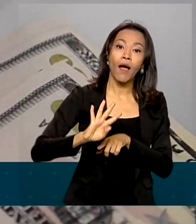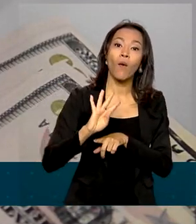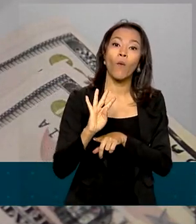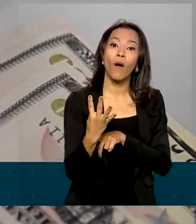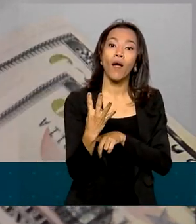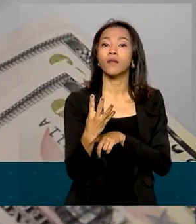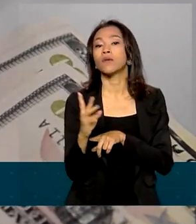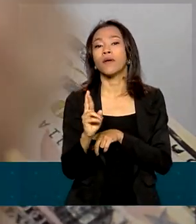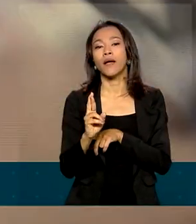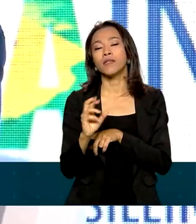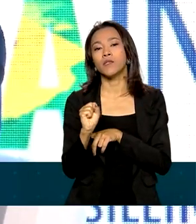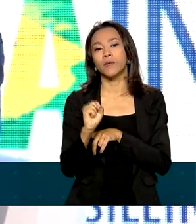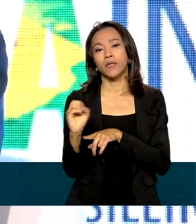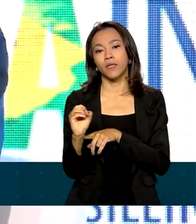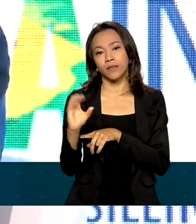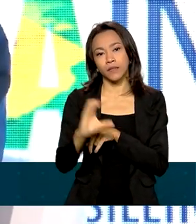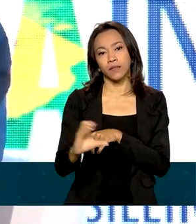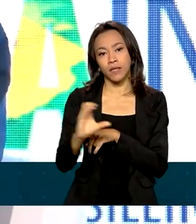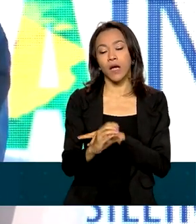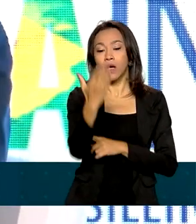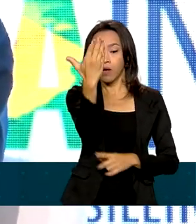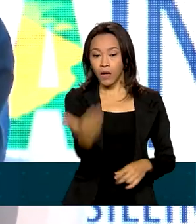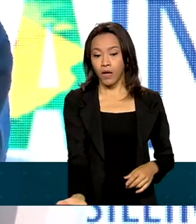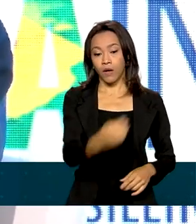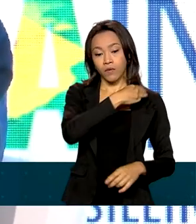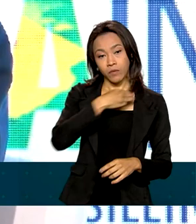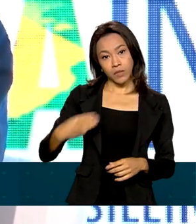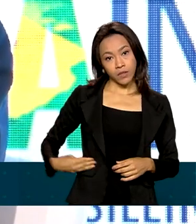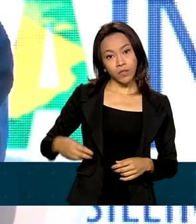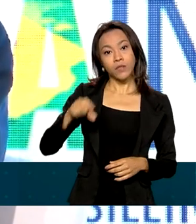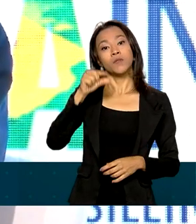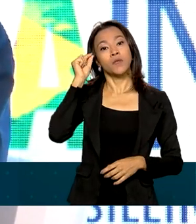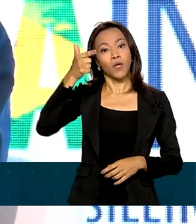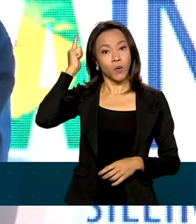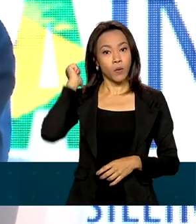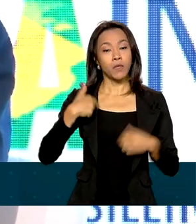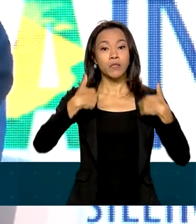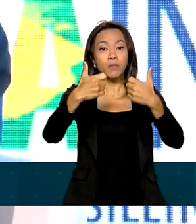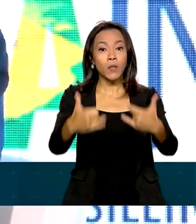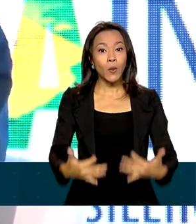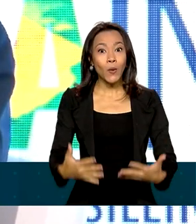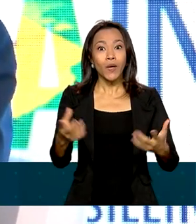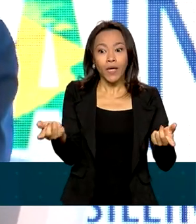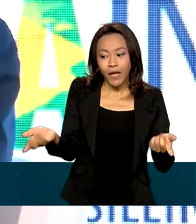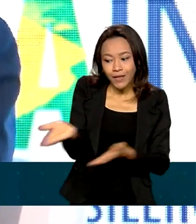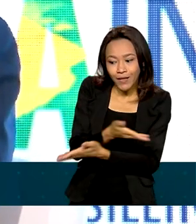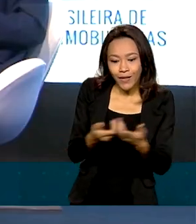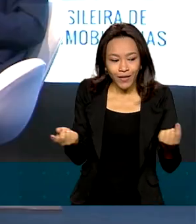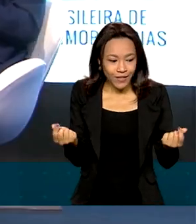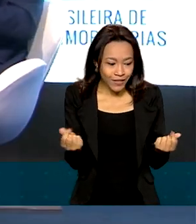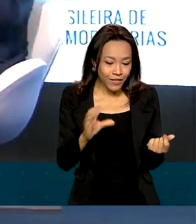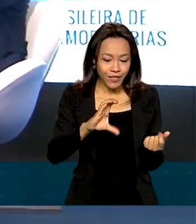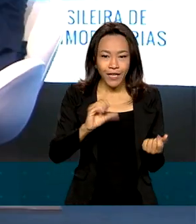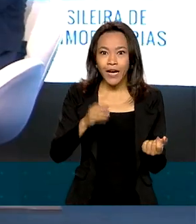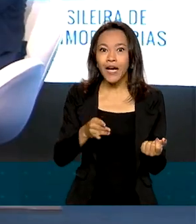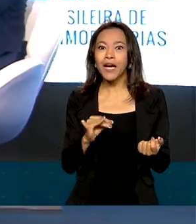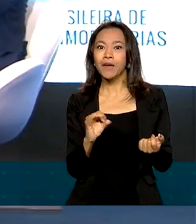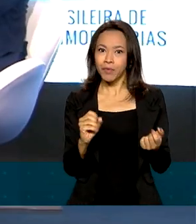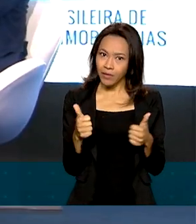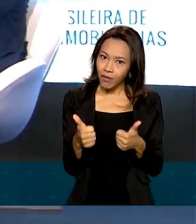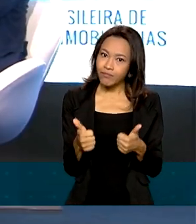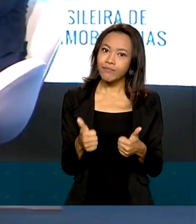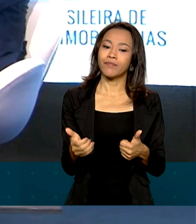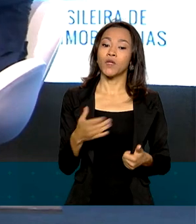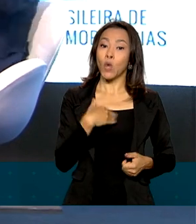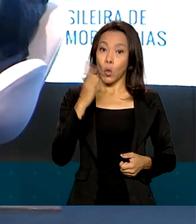R$ 4,80, o ministro da Economia ressaltou que o câmbio agora está indo para o lugar. O Brasil já está com juros